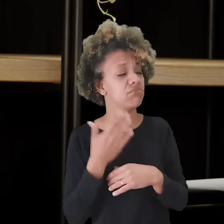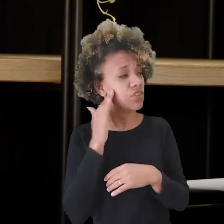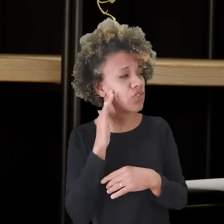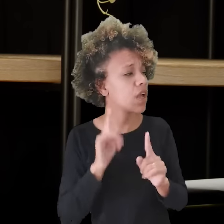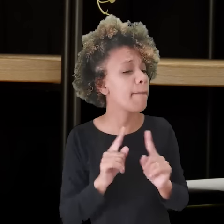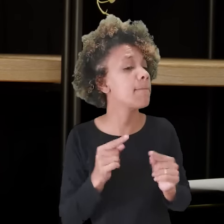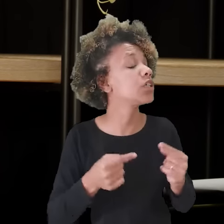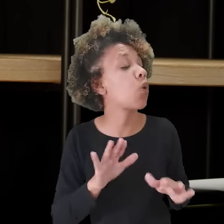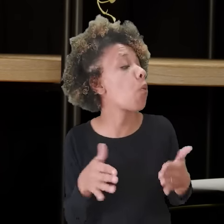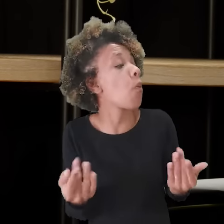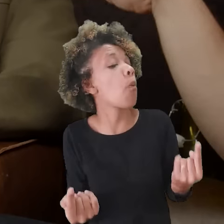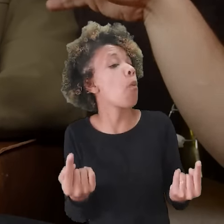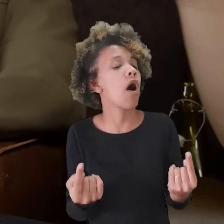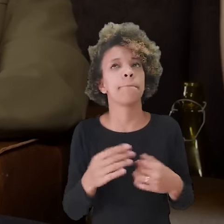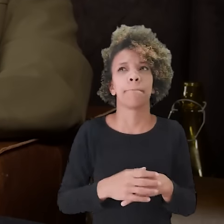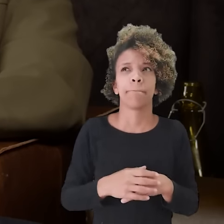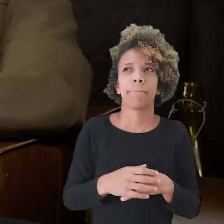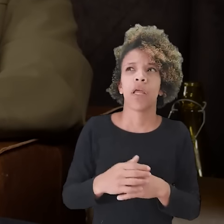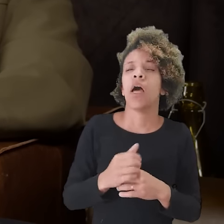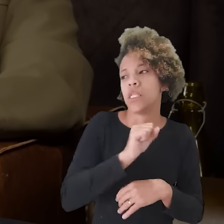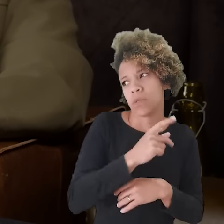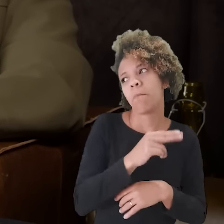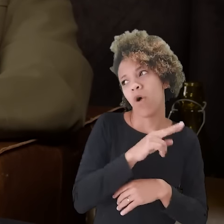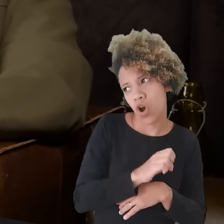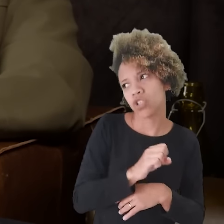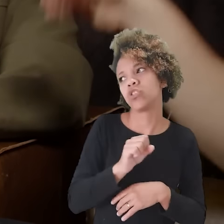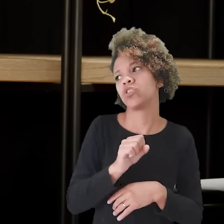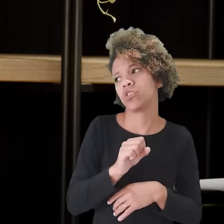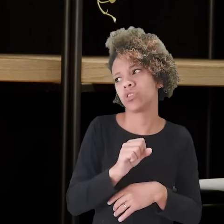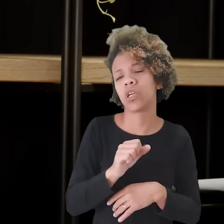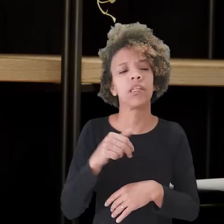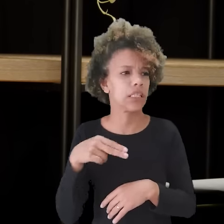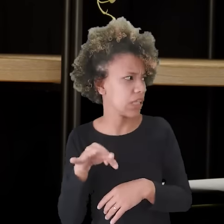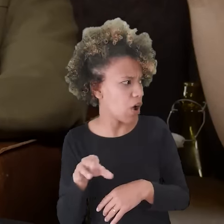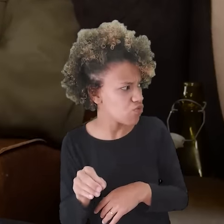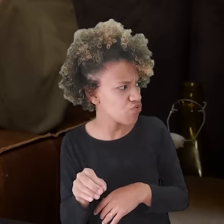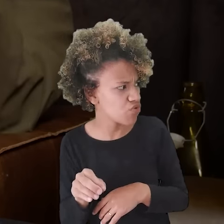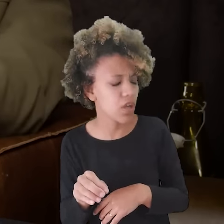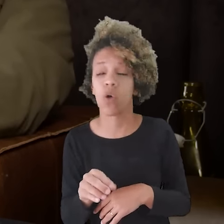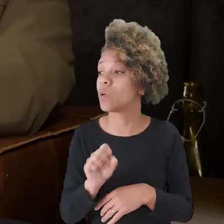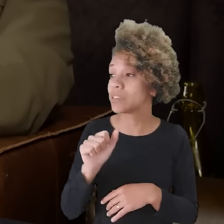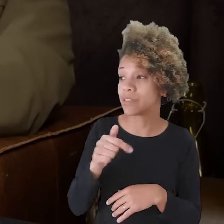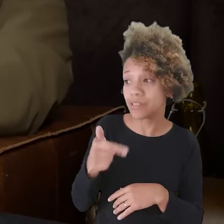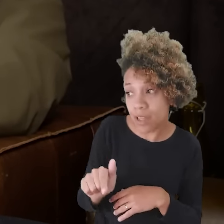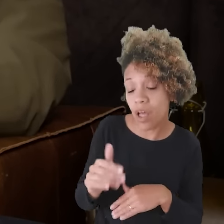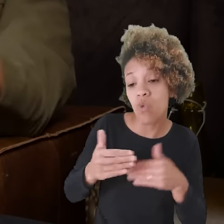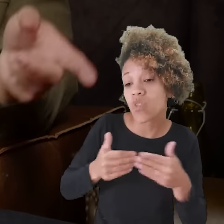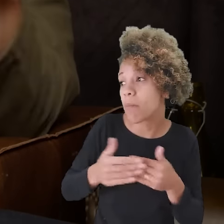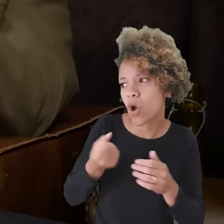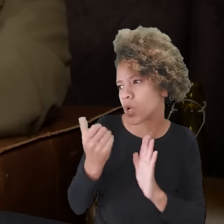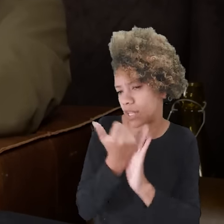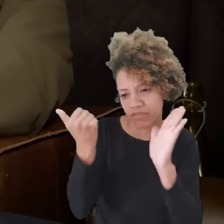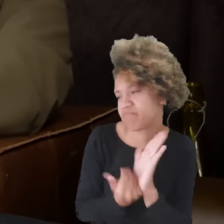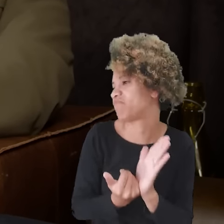Mas qual que é maior rixa eu acho que é esporte santa mas que esporte é Náutico mas que esporte não o santo não importa se